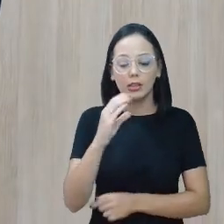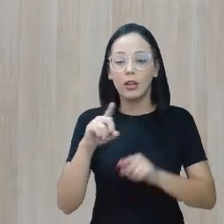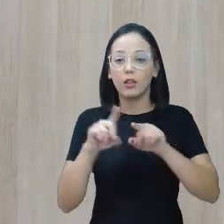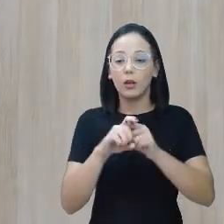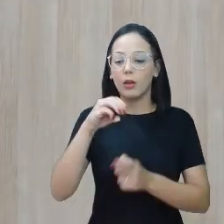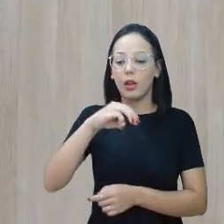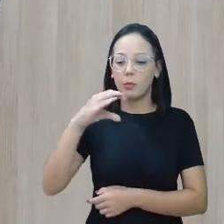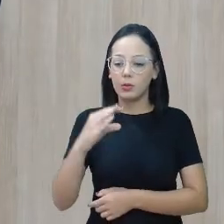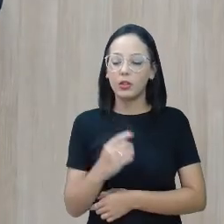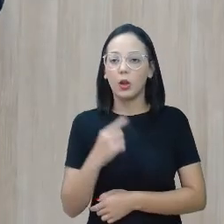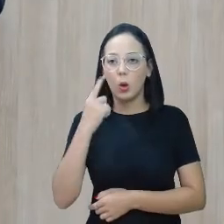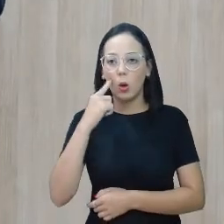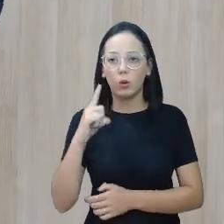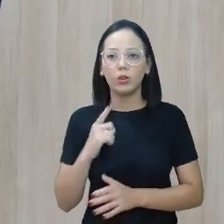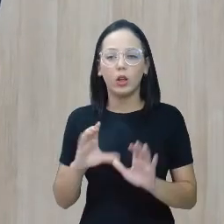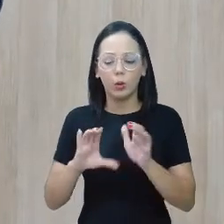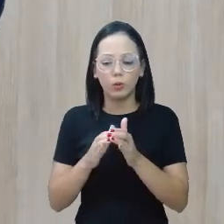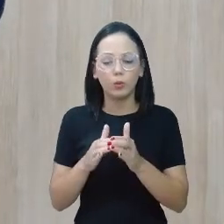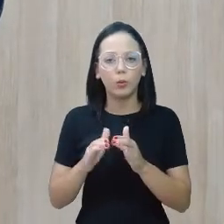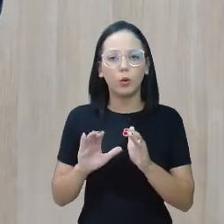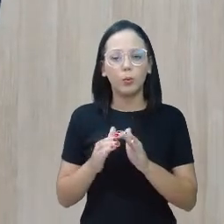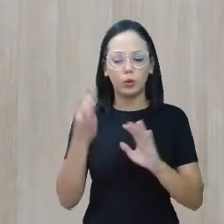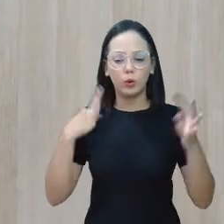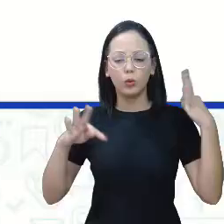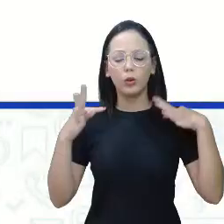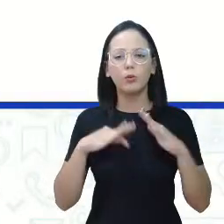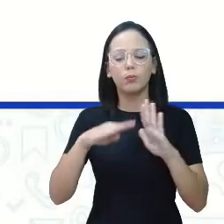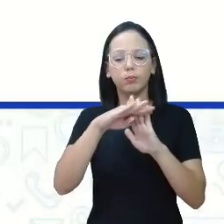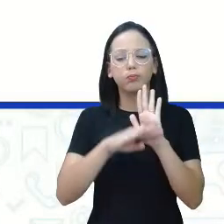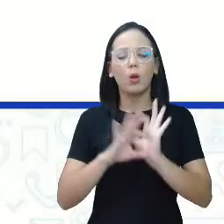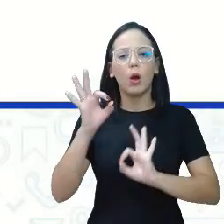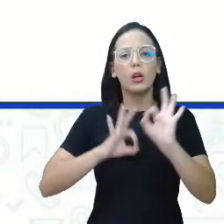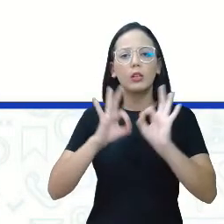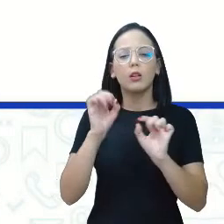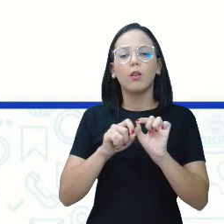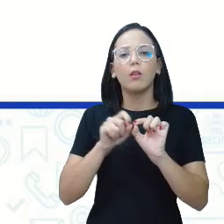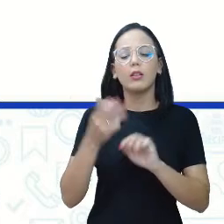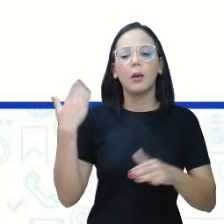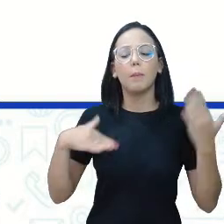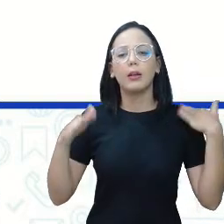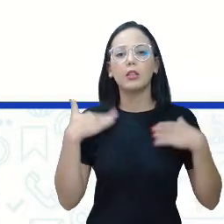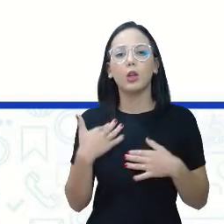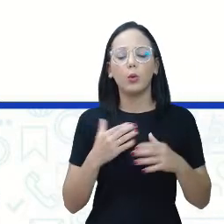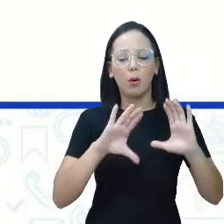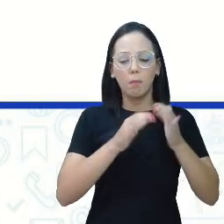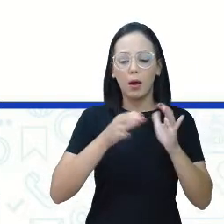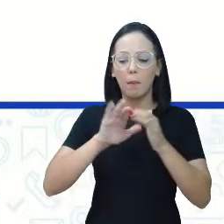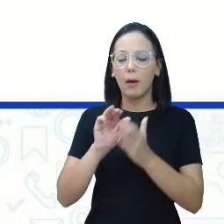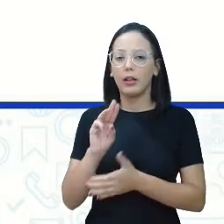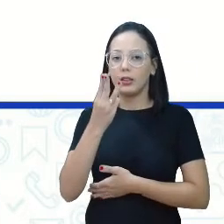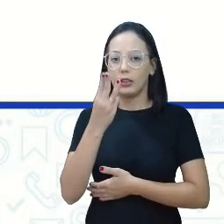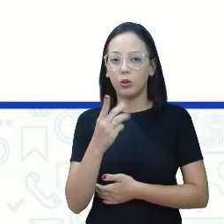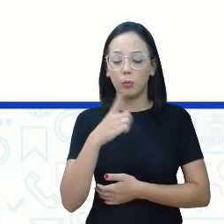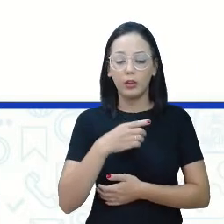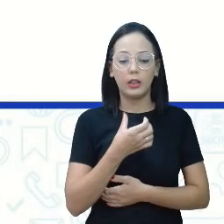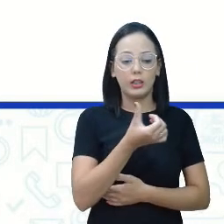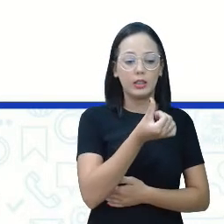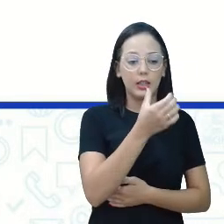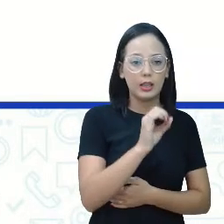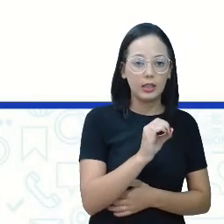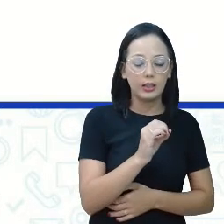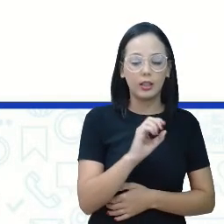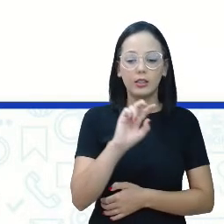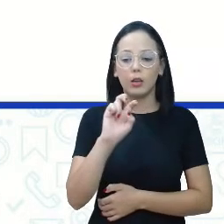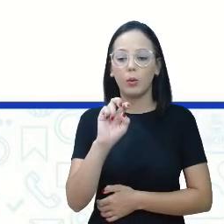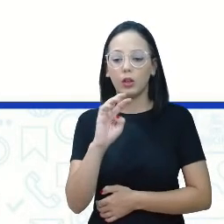tem assim, ó, uma agência de turismo planeja fazer passeios turísticos para 3 grupos compostos de 60,